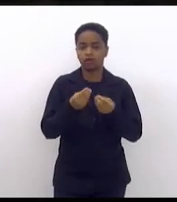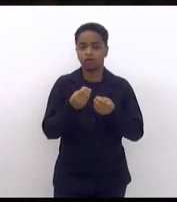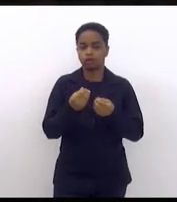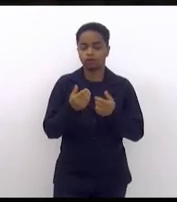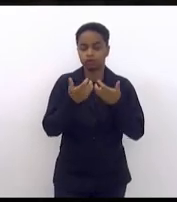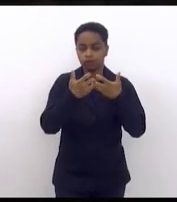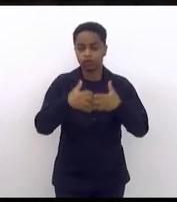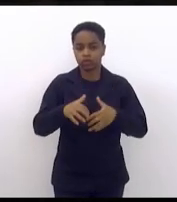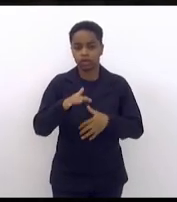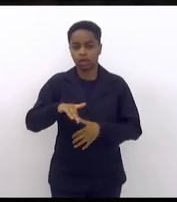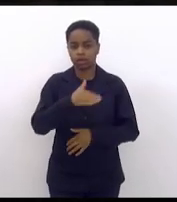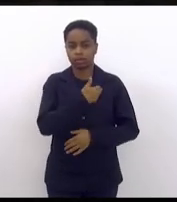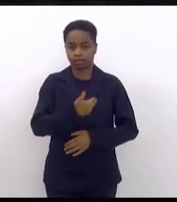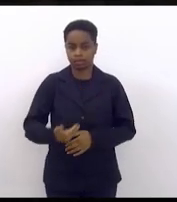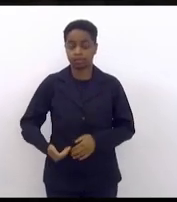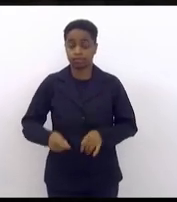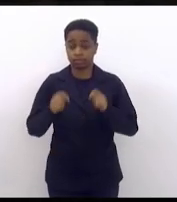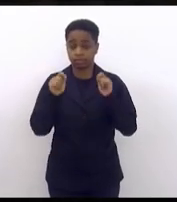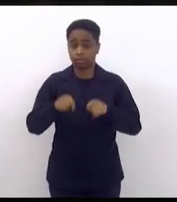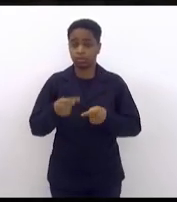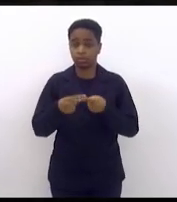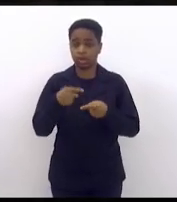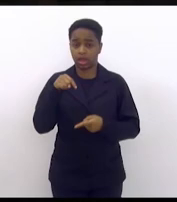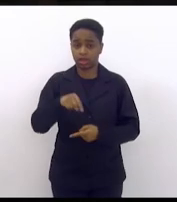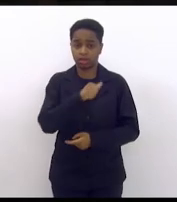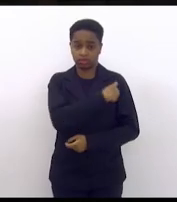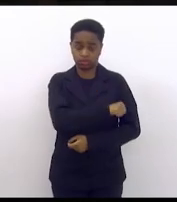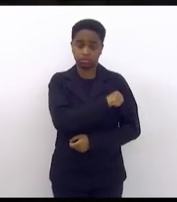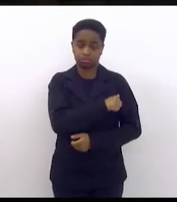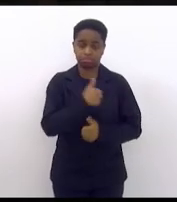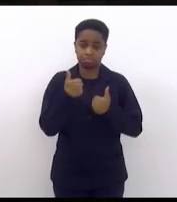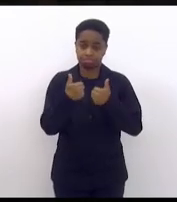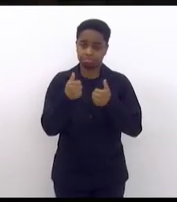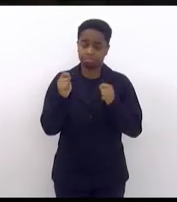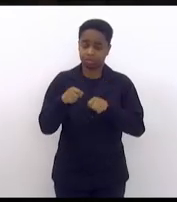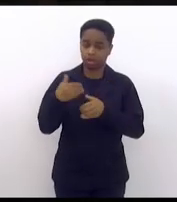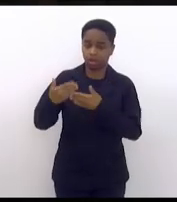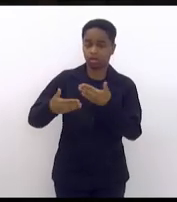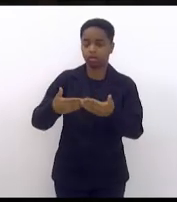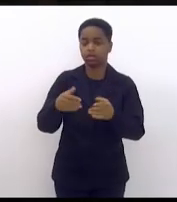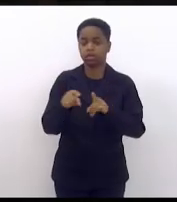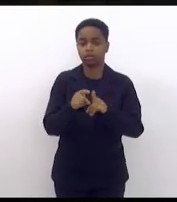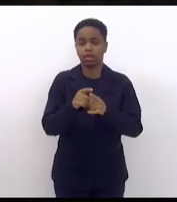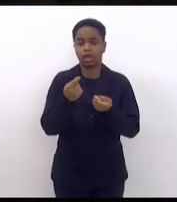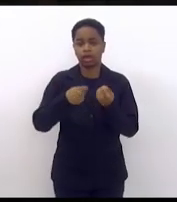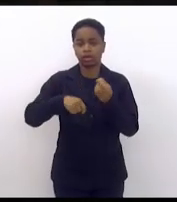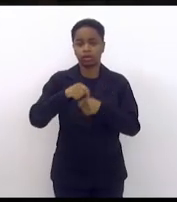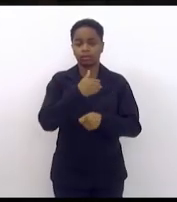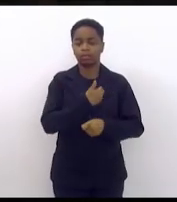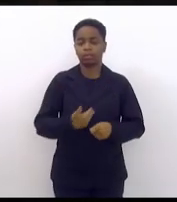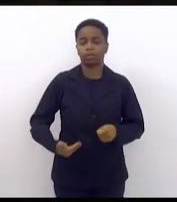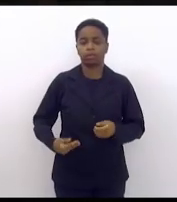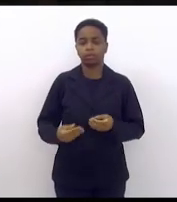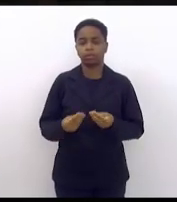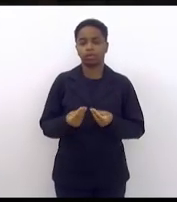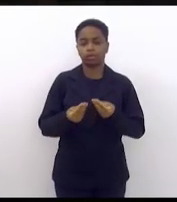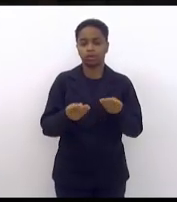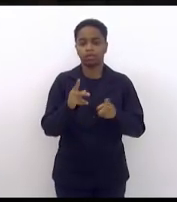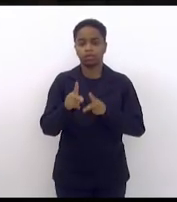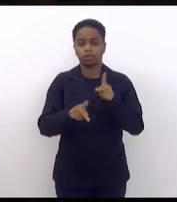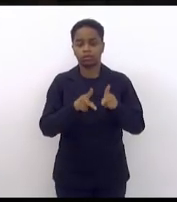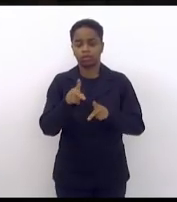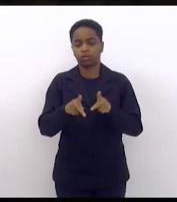e competente para que o Estado do Rio de Janeiro funcione bem e a administração pública entregue para a população fluminense aquilo que